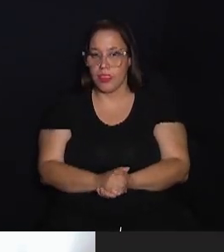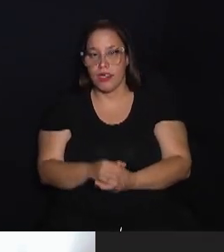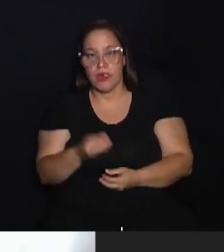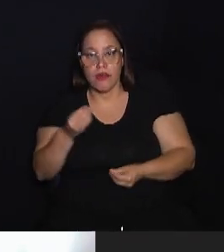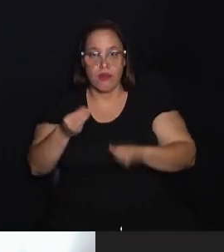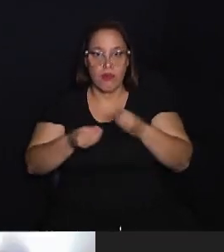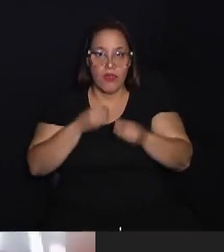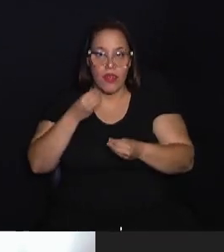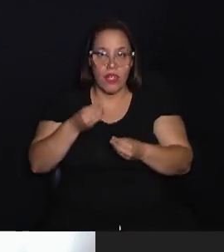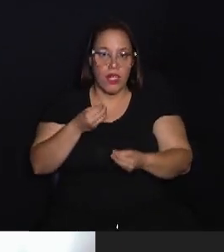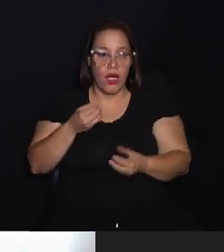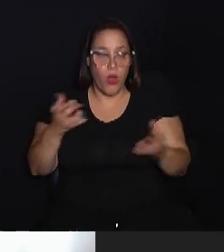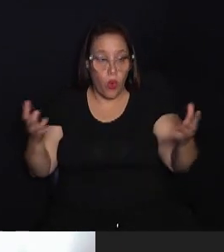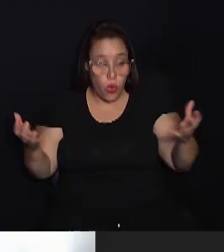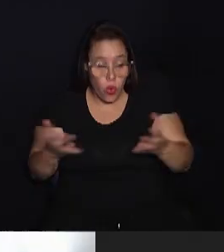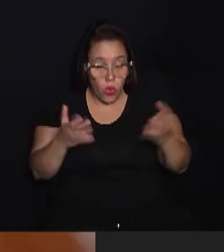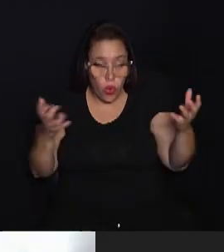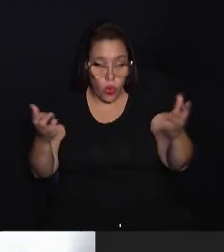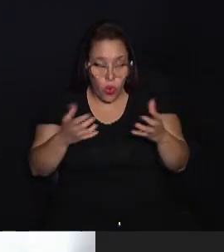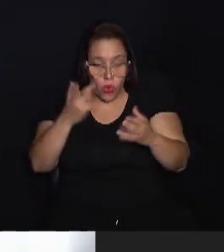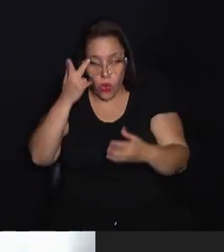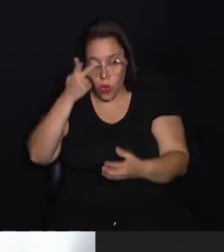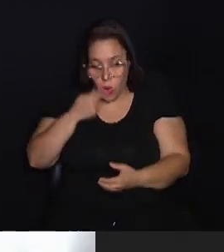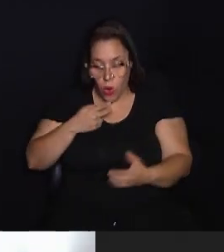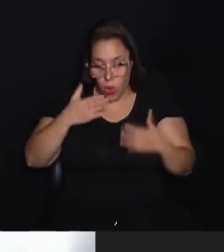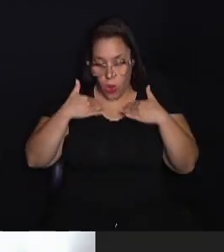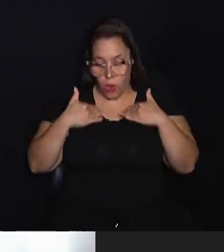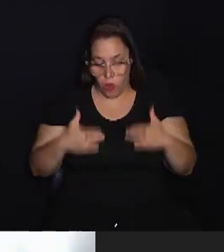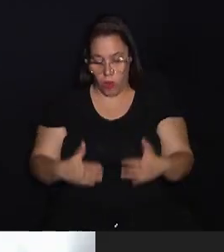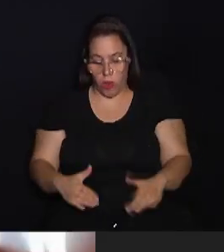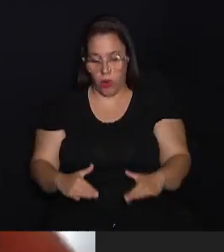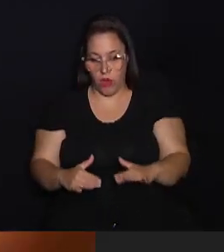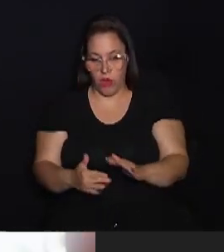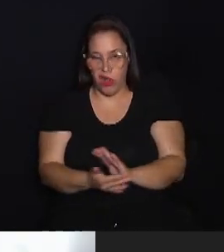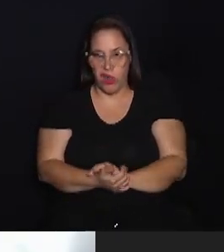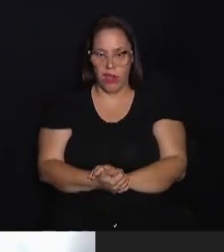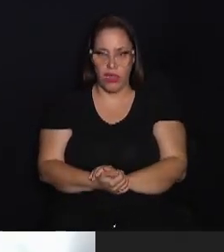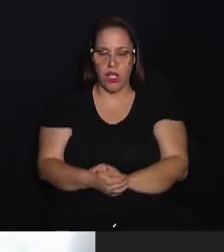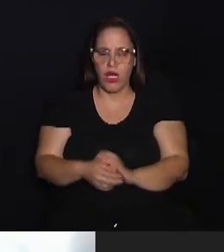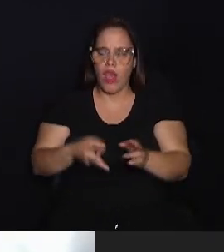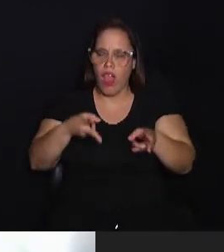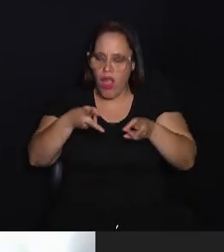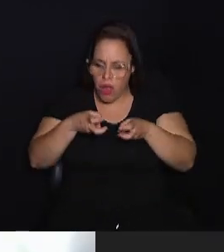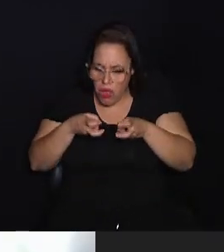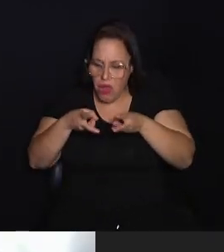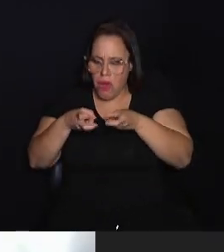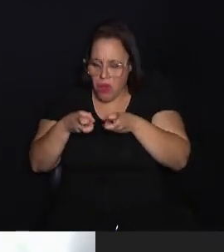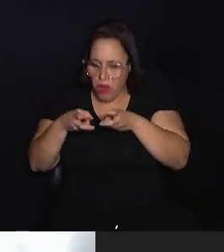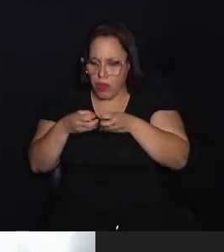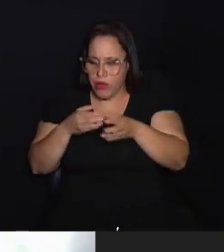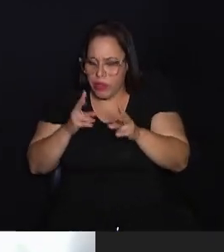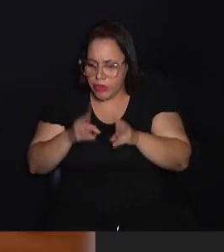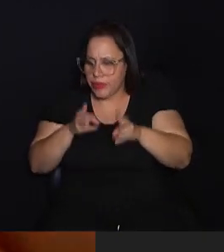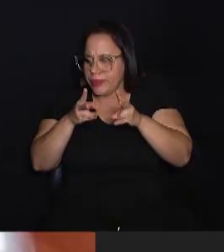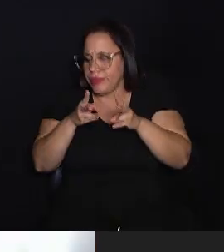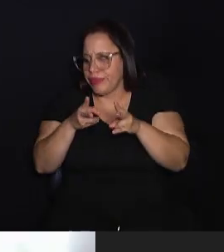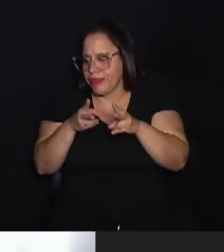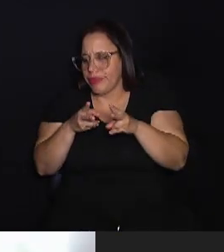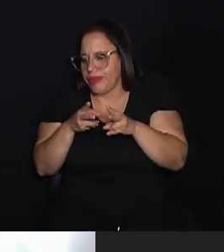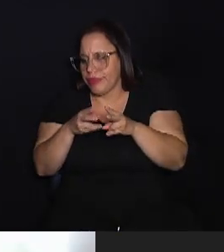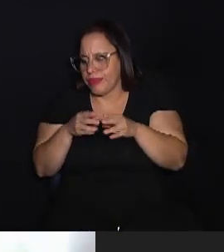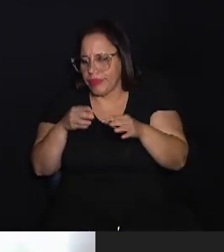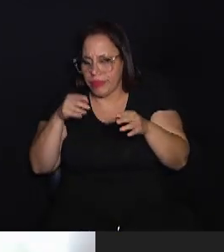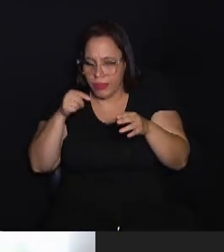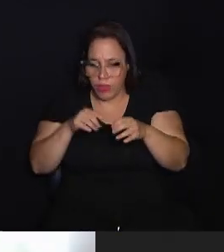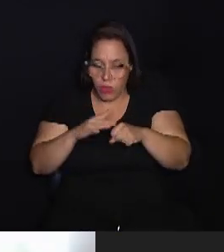forma de estimular o próprio organismo a reconhecer e começar, então, a